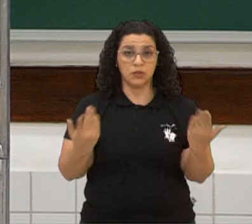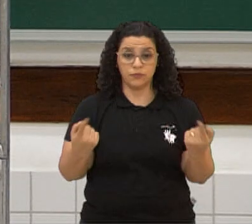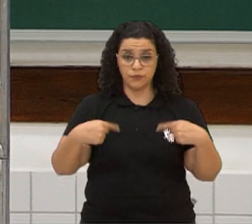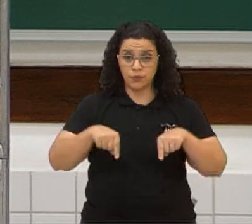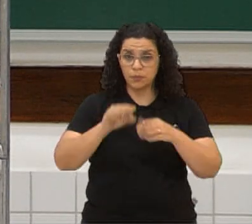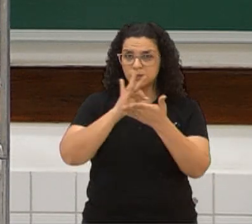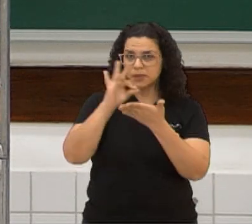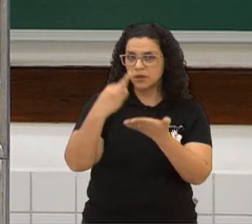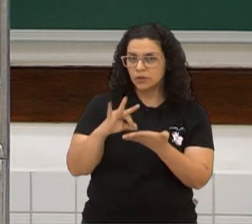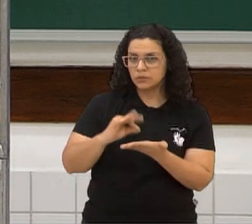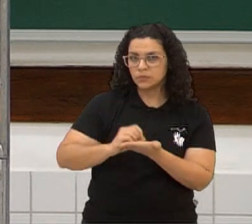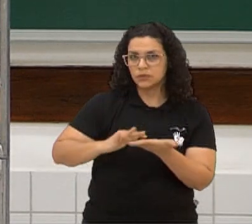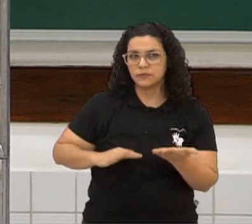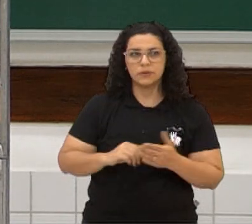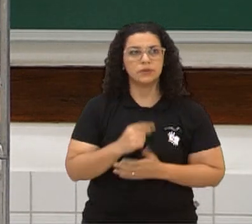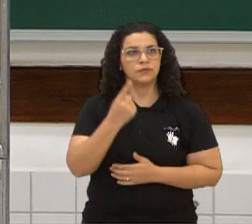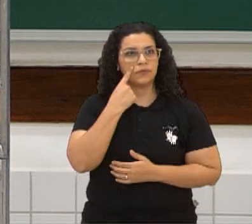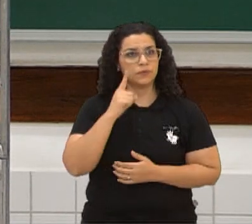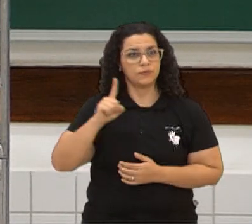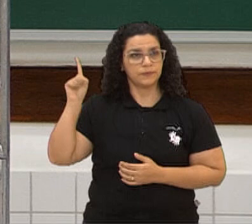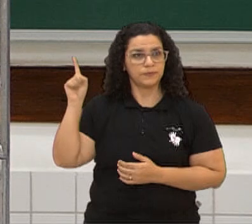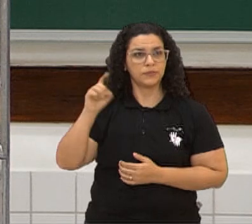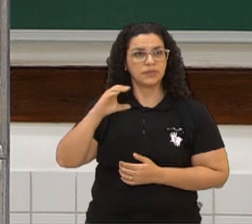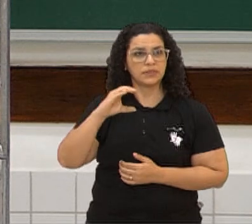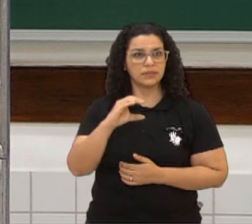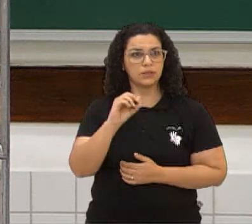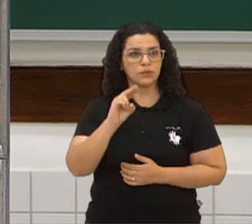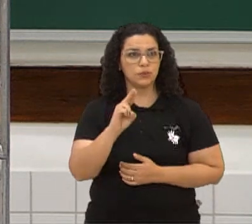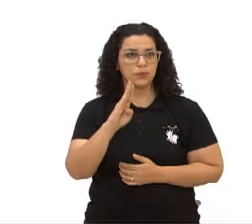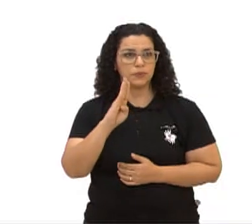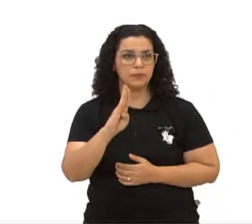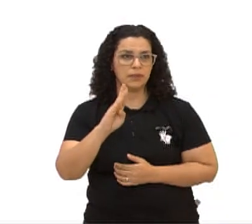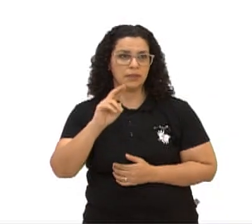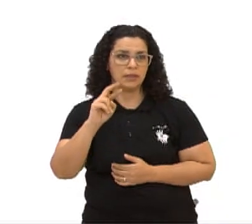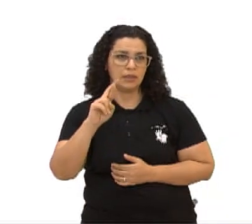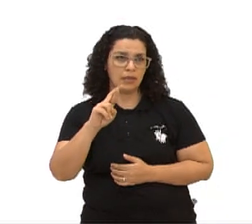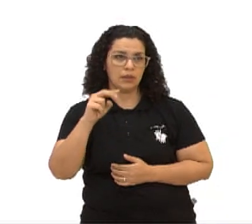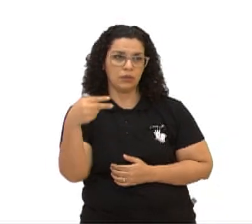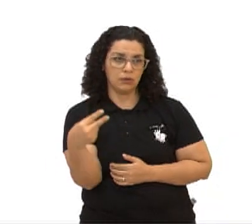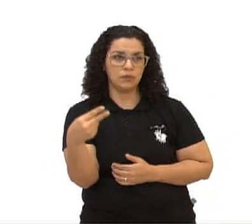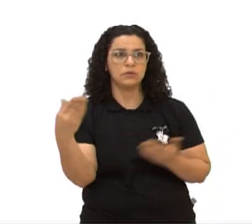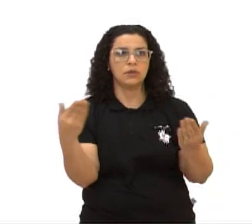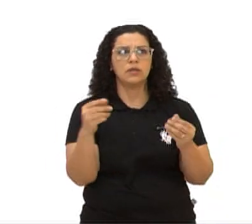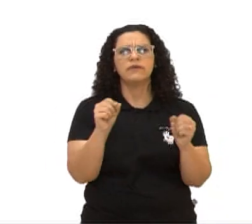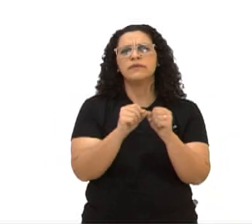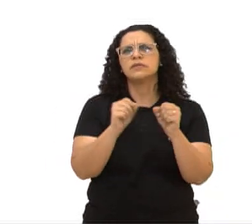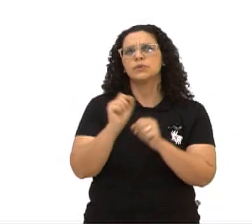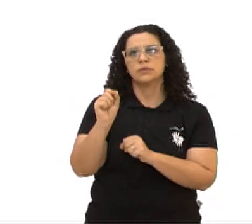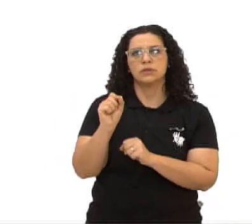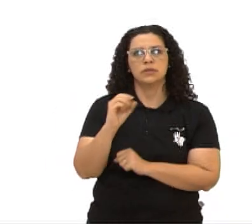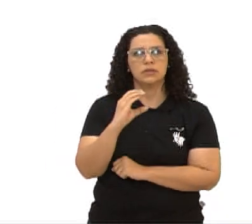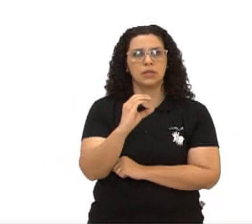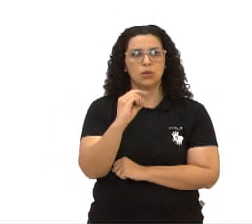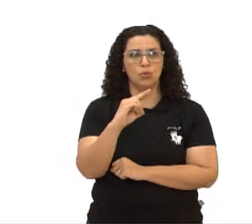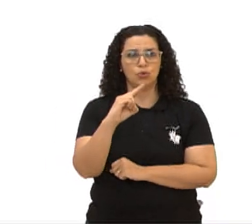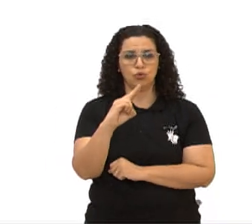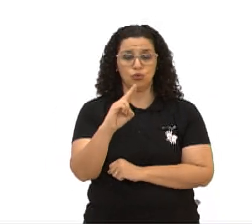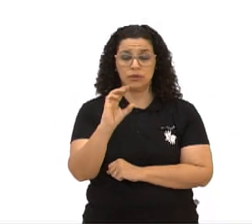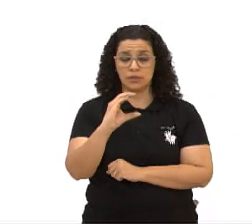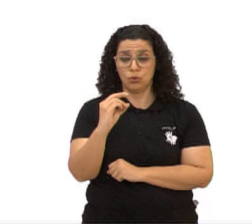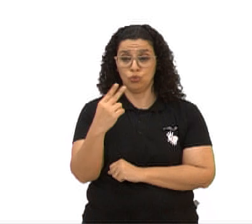Vamos para a correção da atividade? Olha só. Então, a dissociação do CuBr2 vai ficar a seguinte.